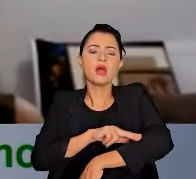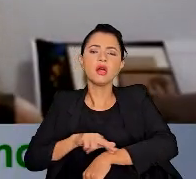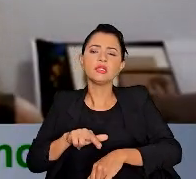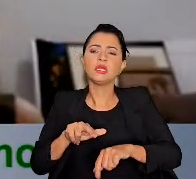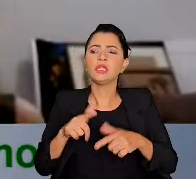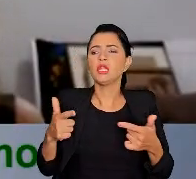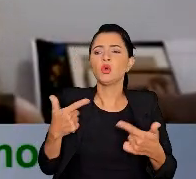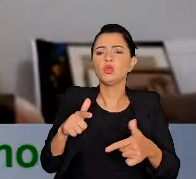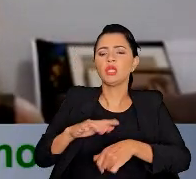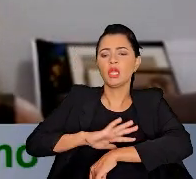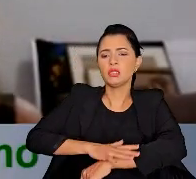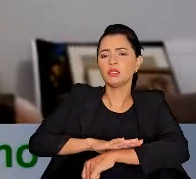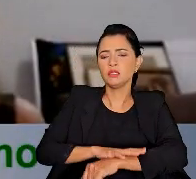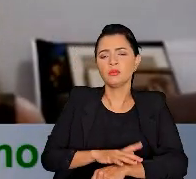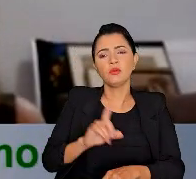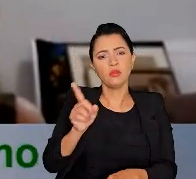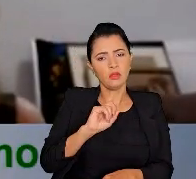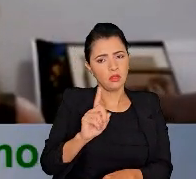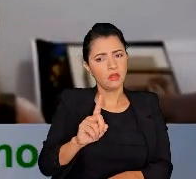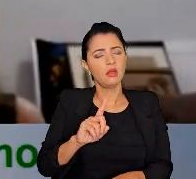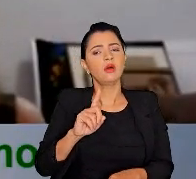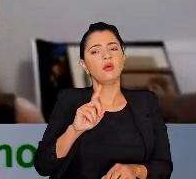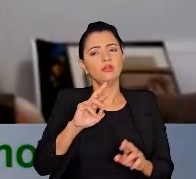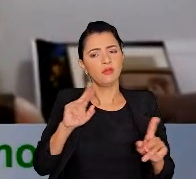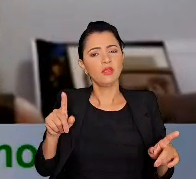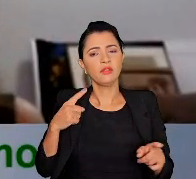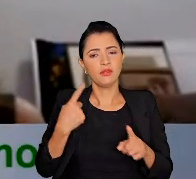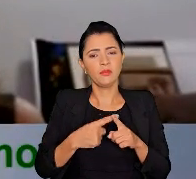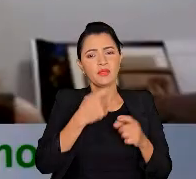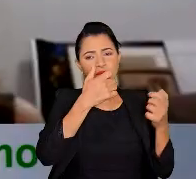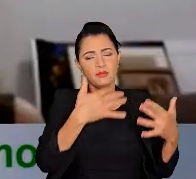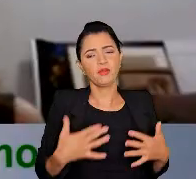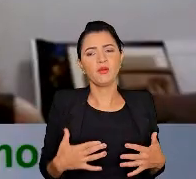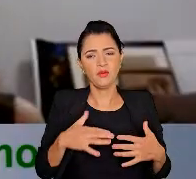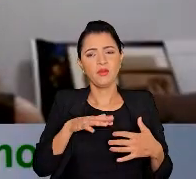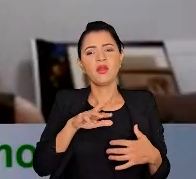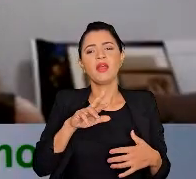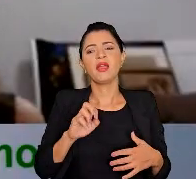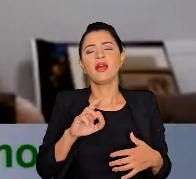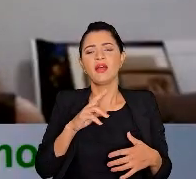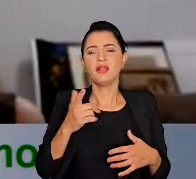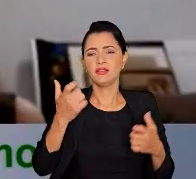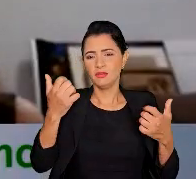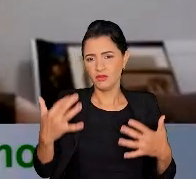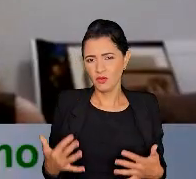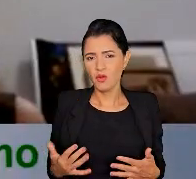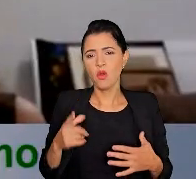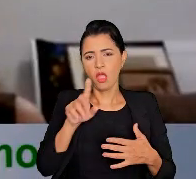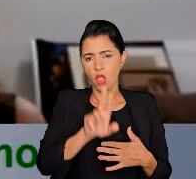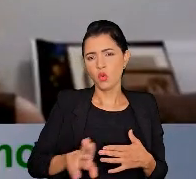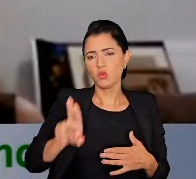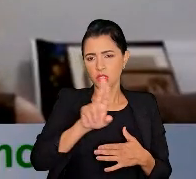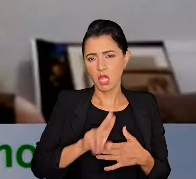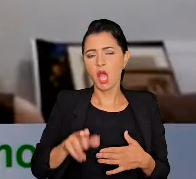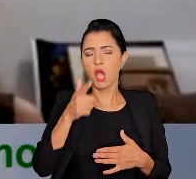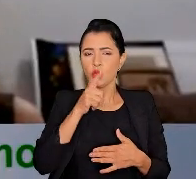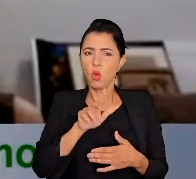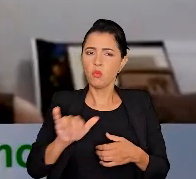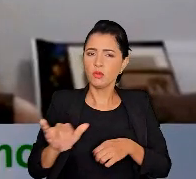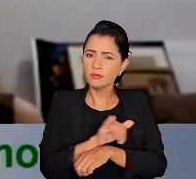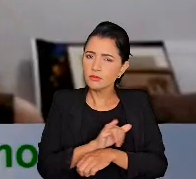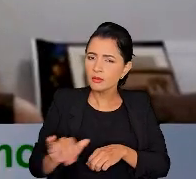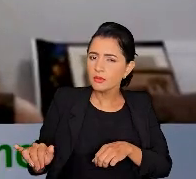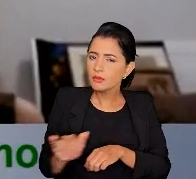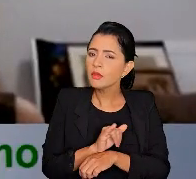não existe racismo? Não, né? Porque, como disse o professor Reale, que a doutora Diana citou, ele é usado como um instrumento